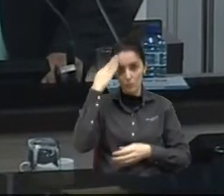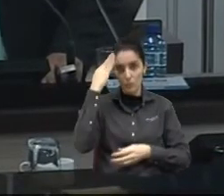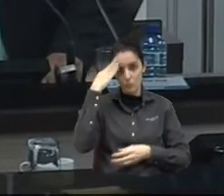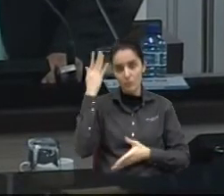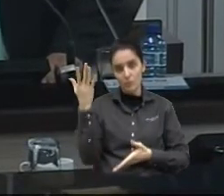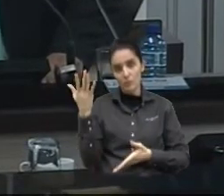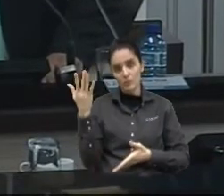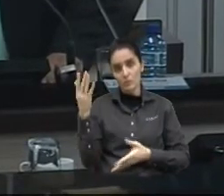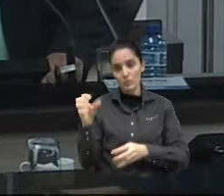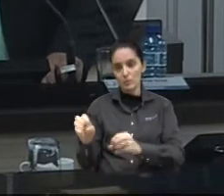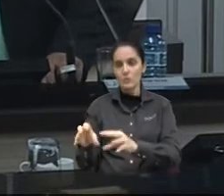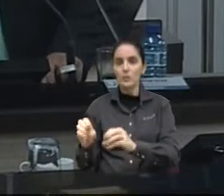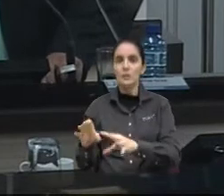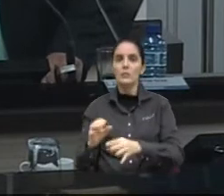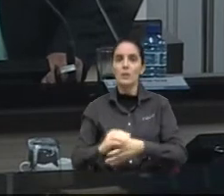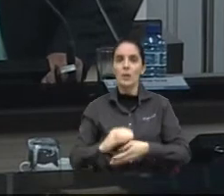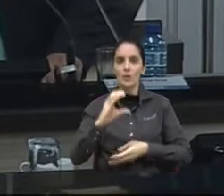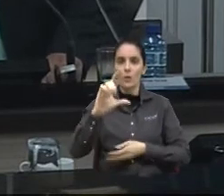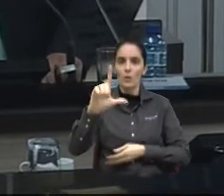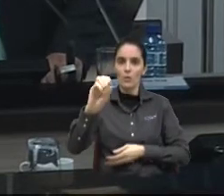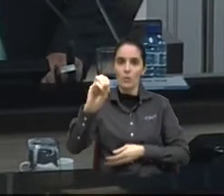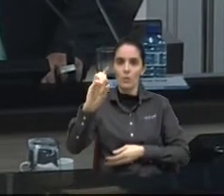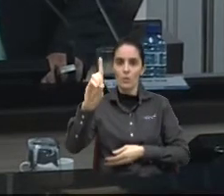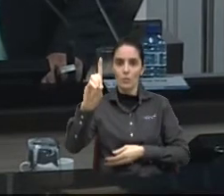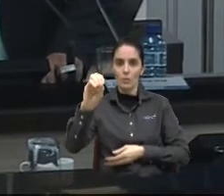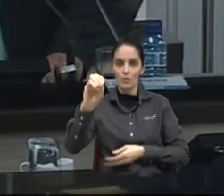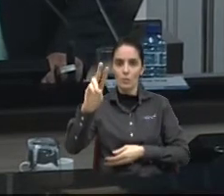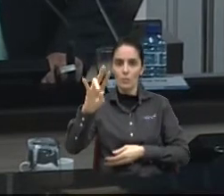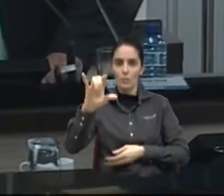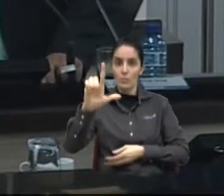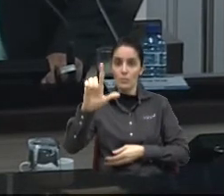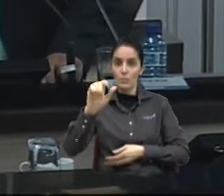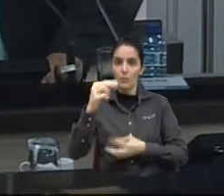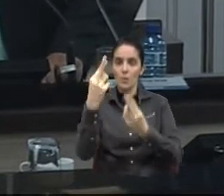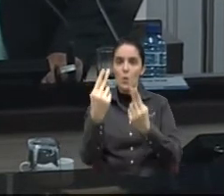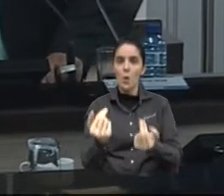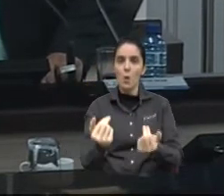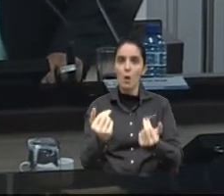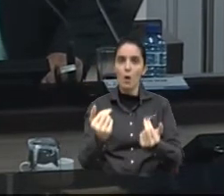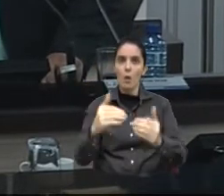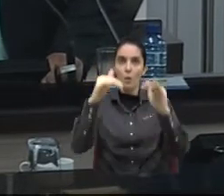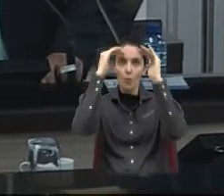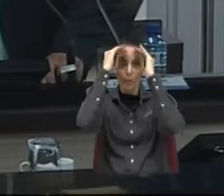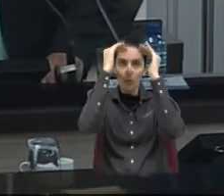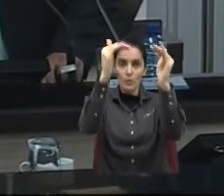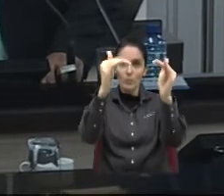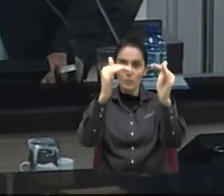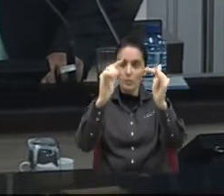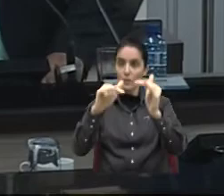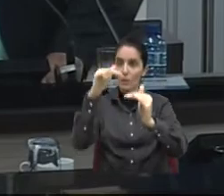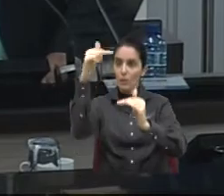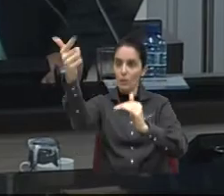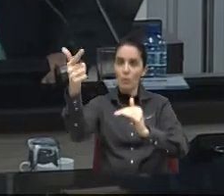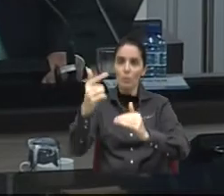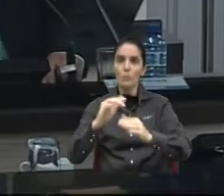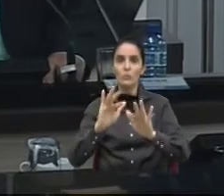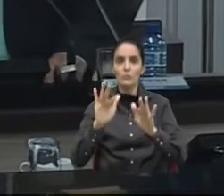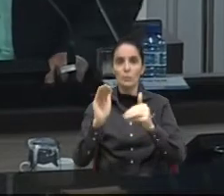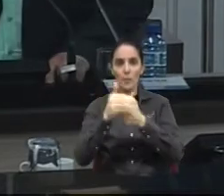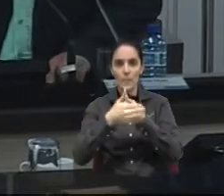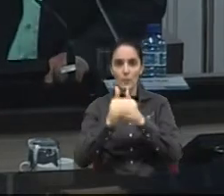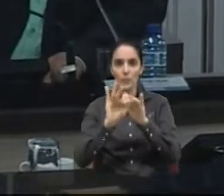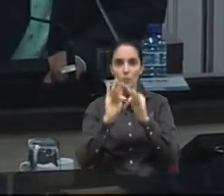ser igual o clodovil porque o pai a mãe dele ensinou ele respeitar as decisões dele e defender a família